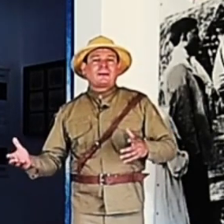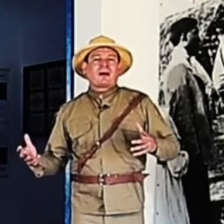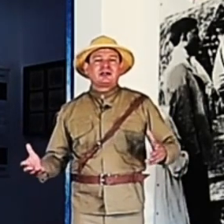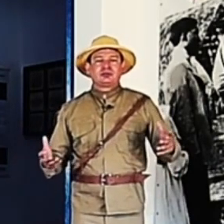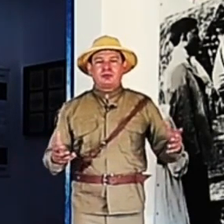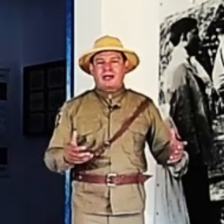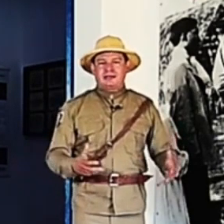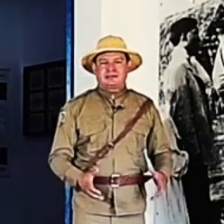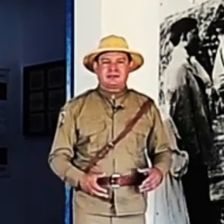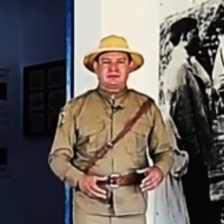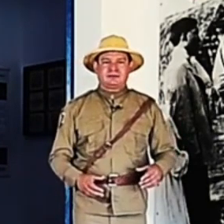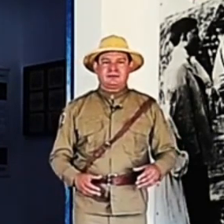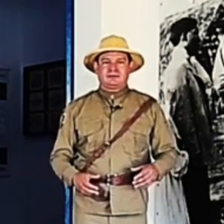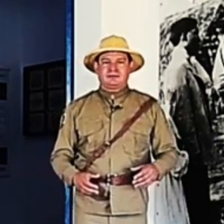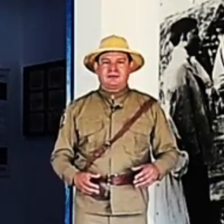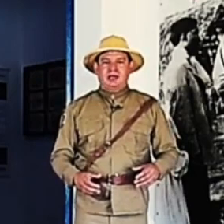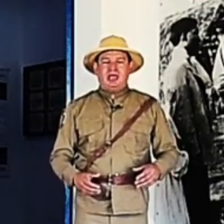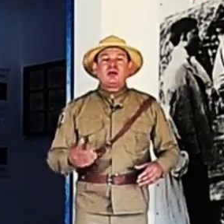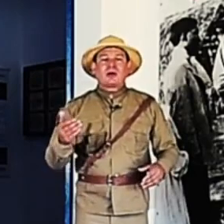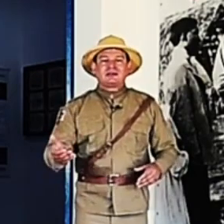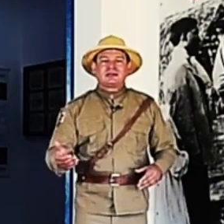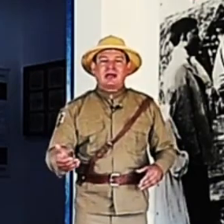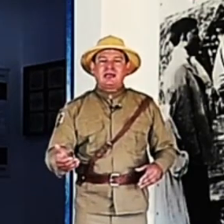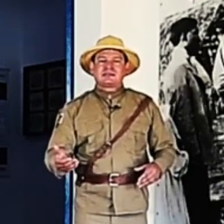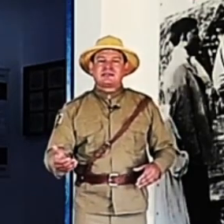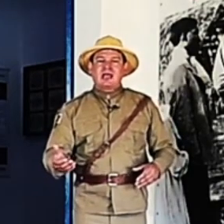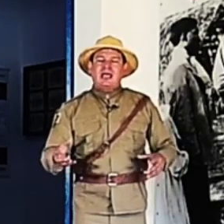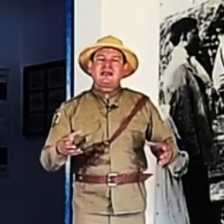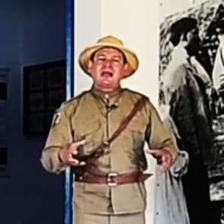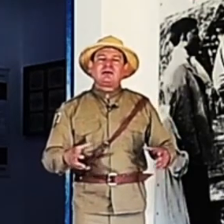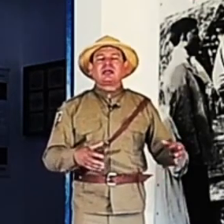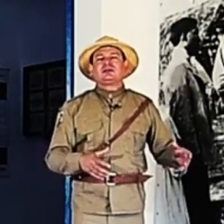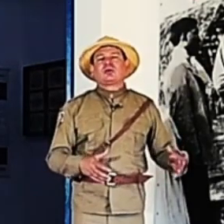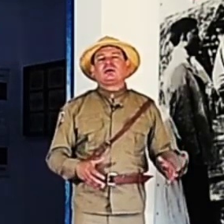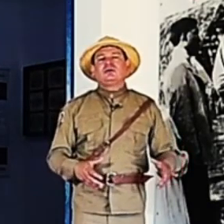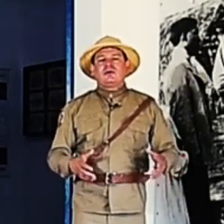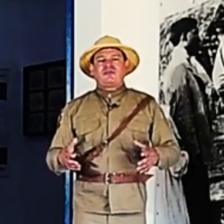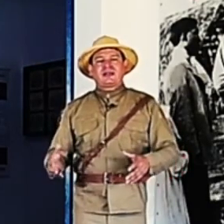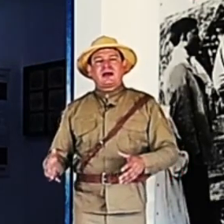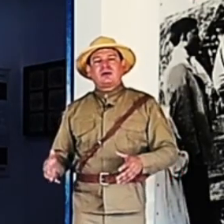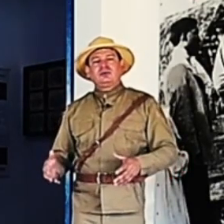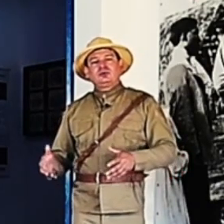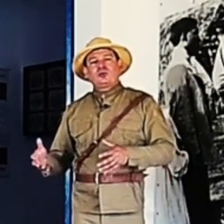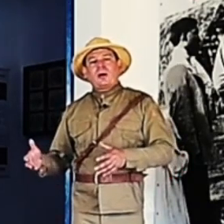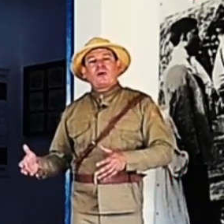para você conhecer esta missão de Rondon.